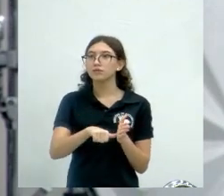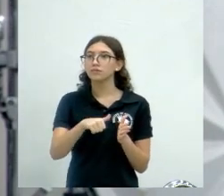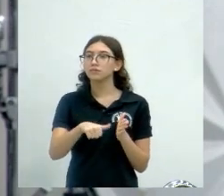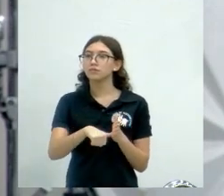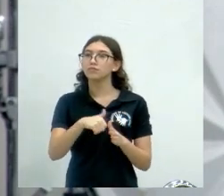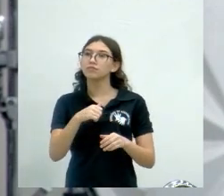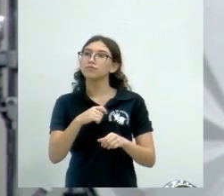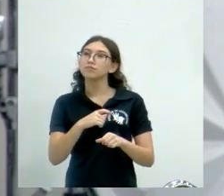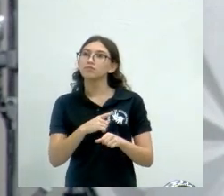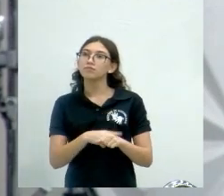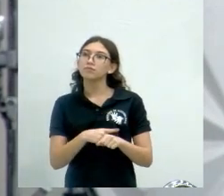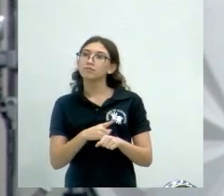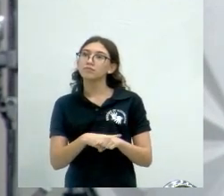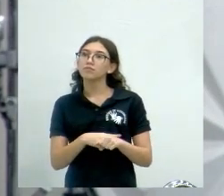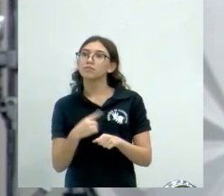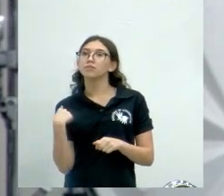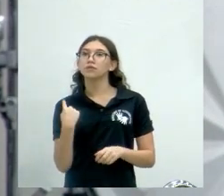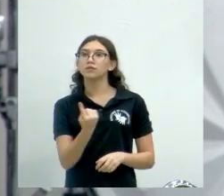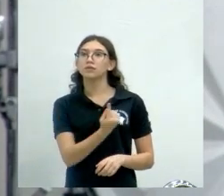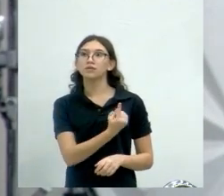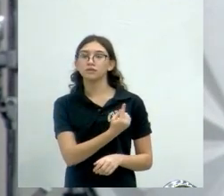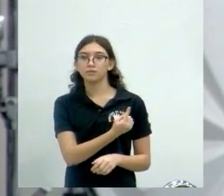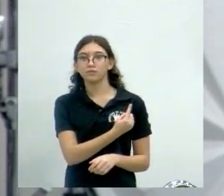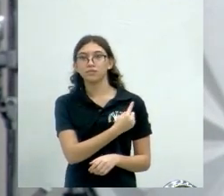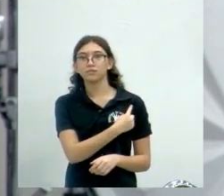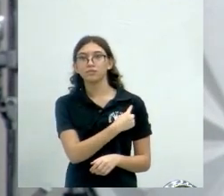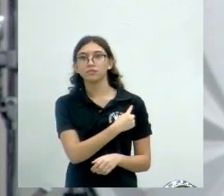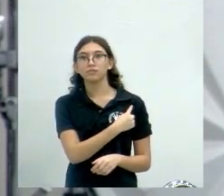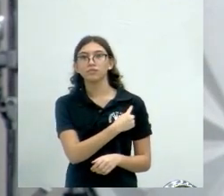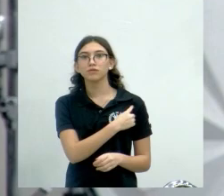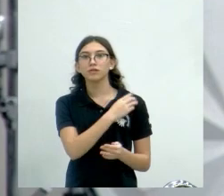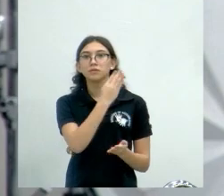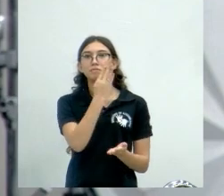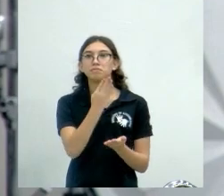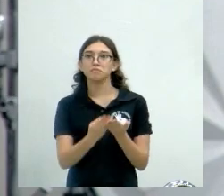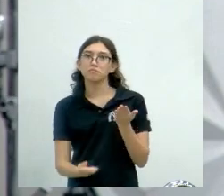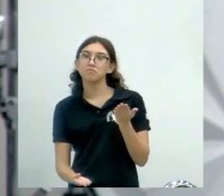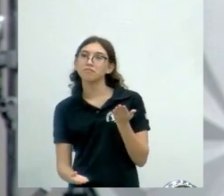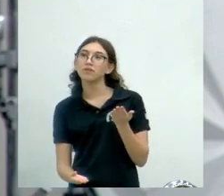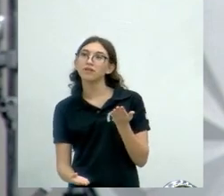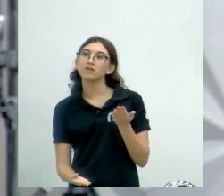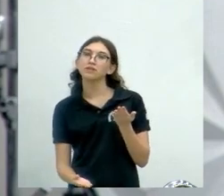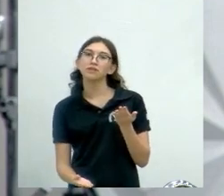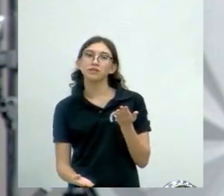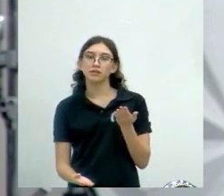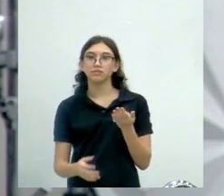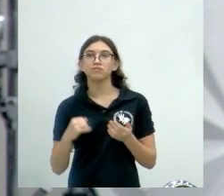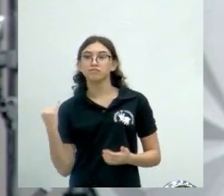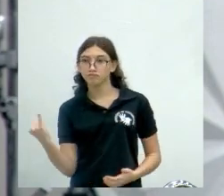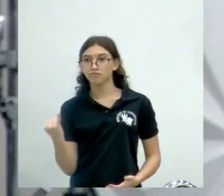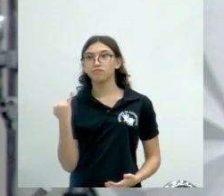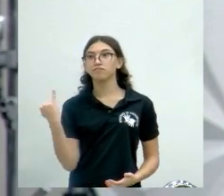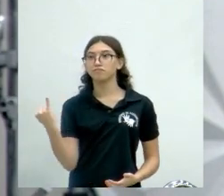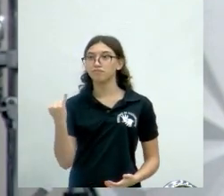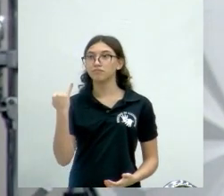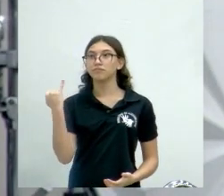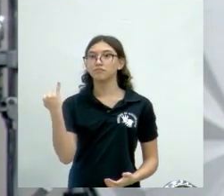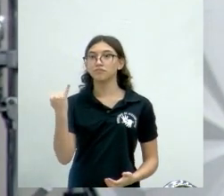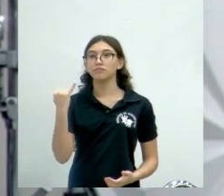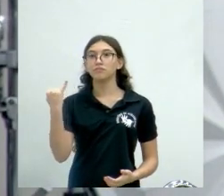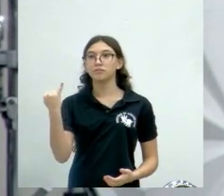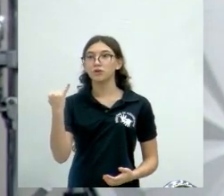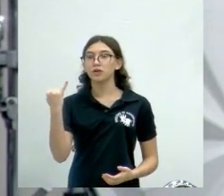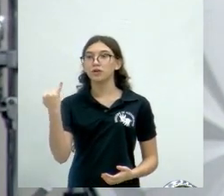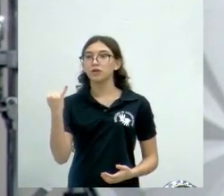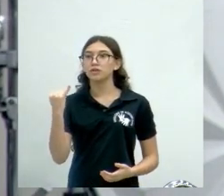tempo em que parece que a gente tem perdido cada vez mais a ideia ou a importância da